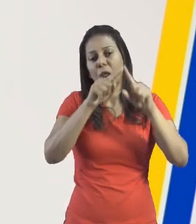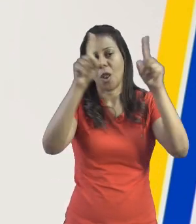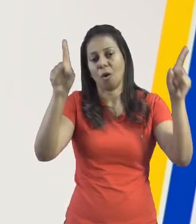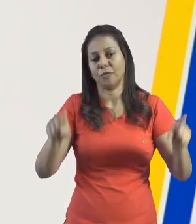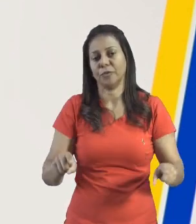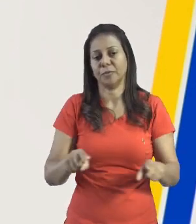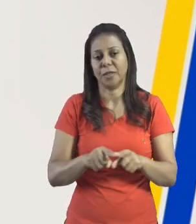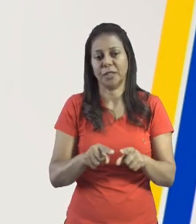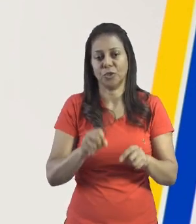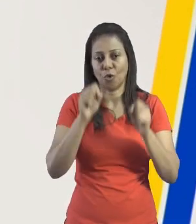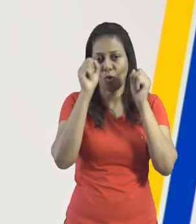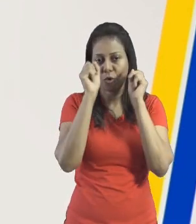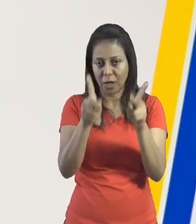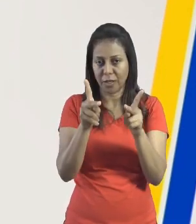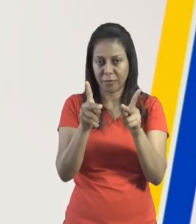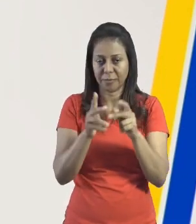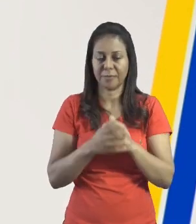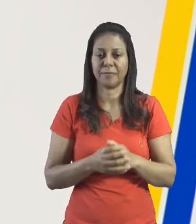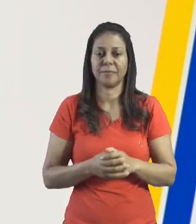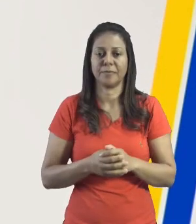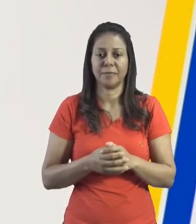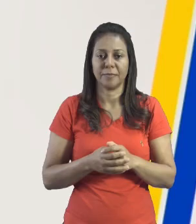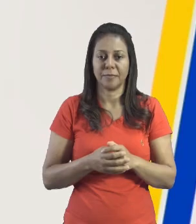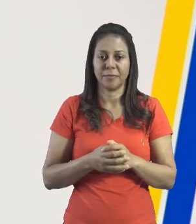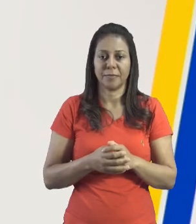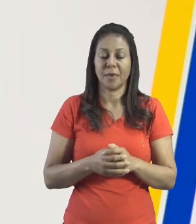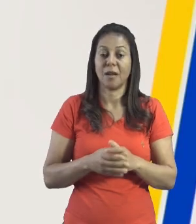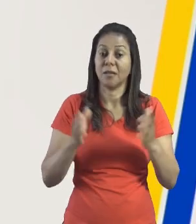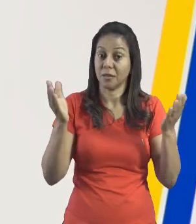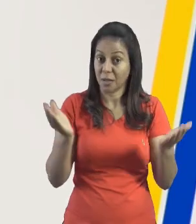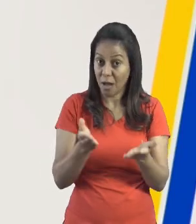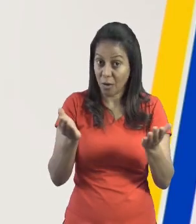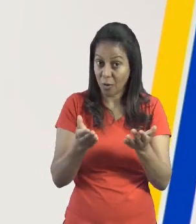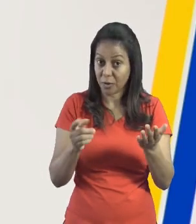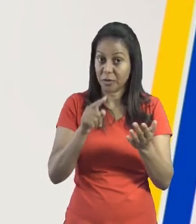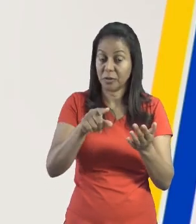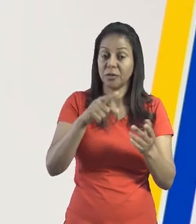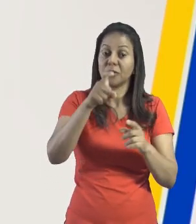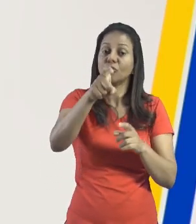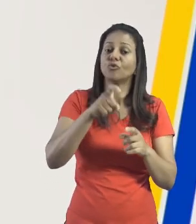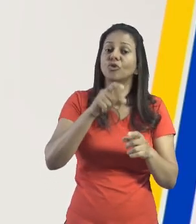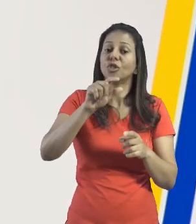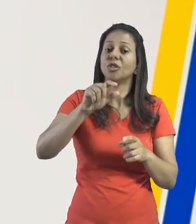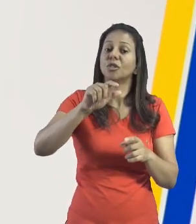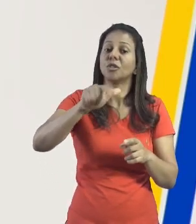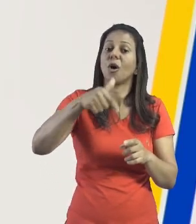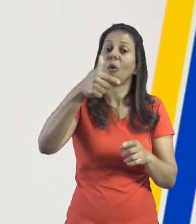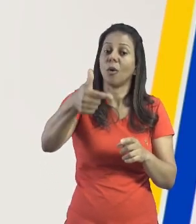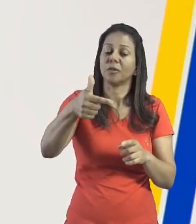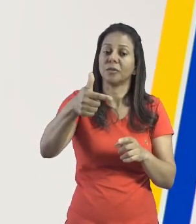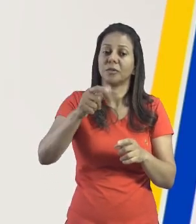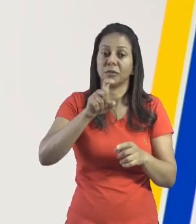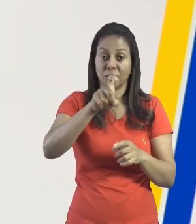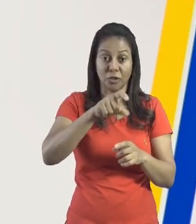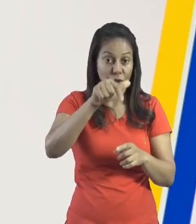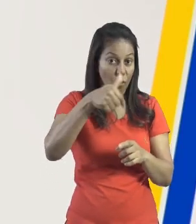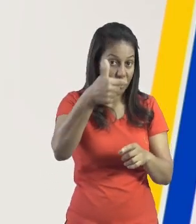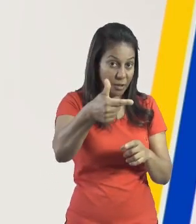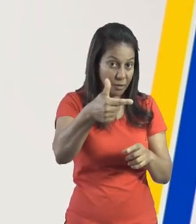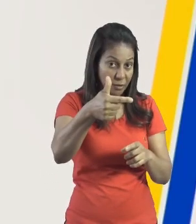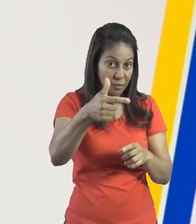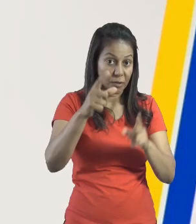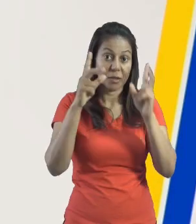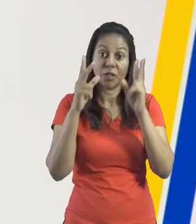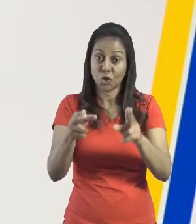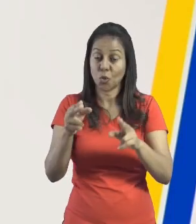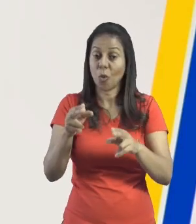quadrados, ok? 90 mil, desculpa. Então, nesse caso, eu quero encontrar x quadrado, aí fica x quadrado igual